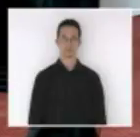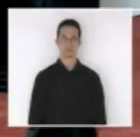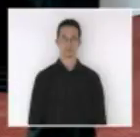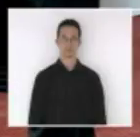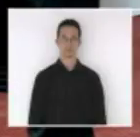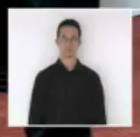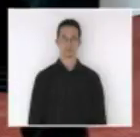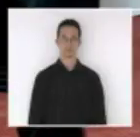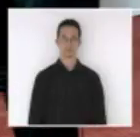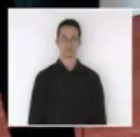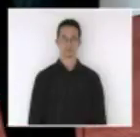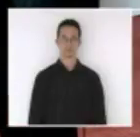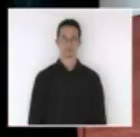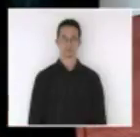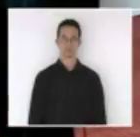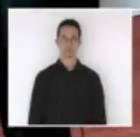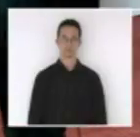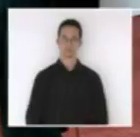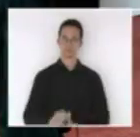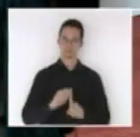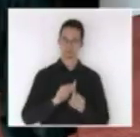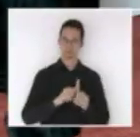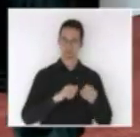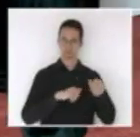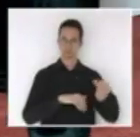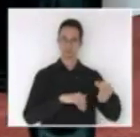Candeeiro aceso.